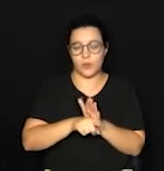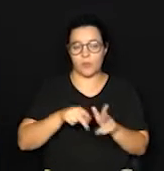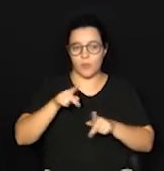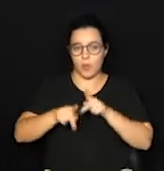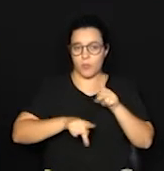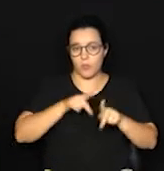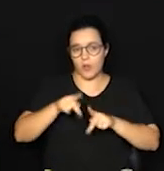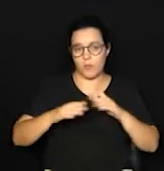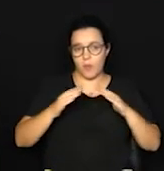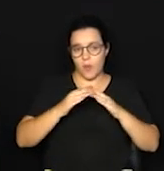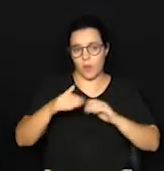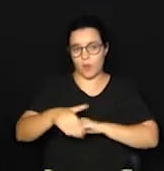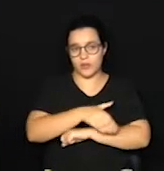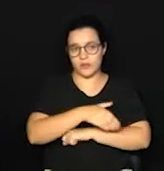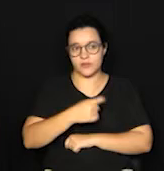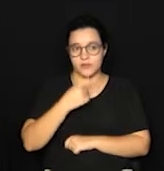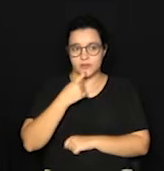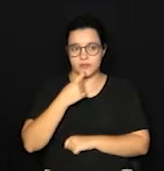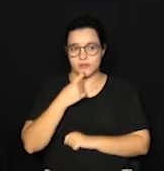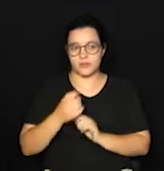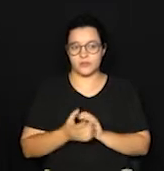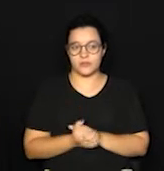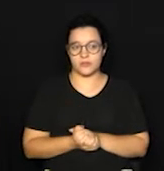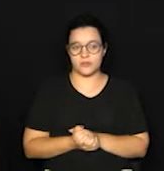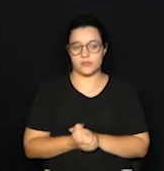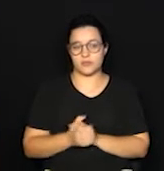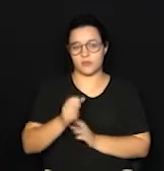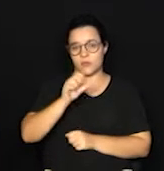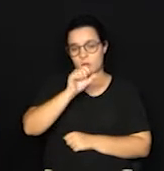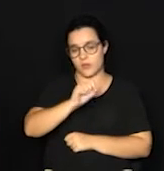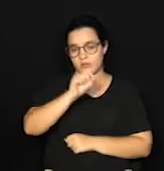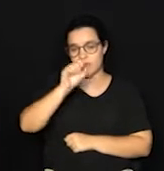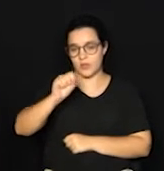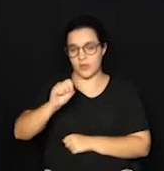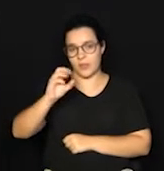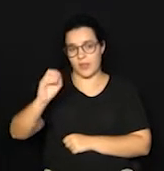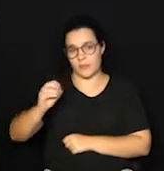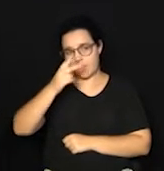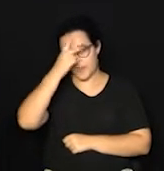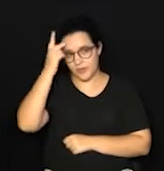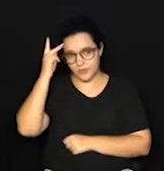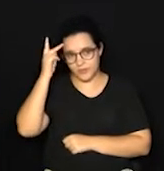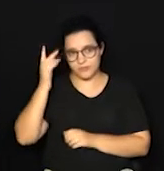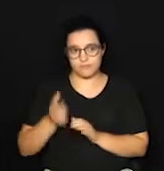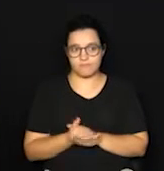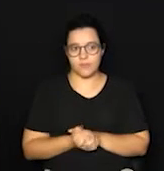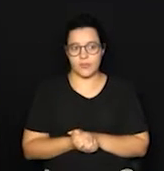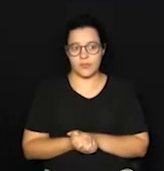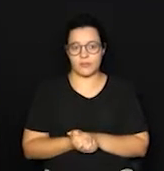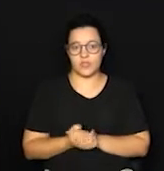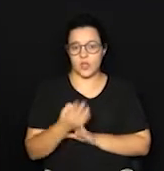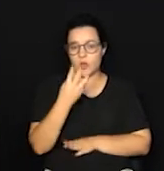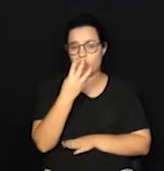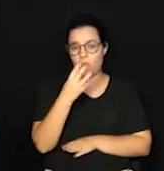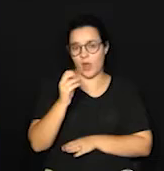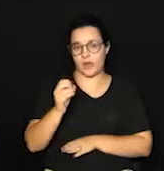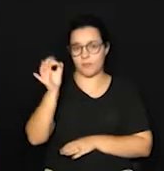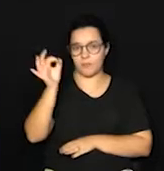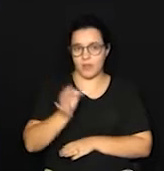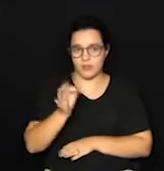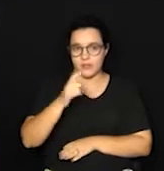rua da cidade era em torno de 880 pessoas. Então, a gente pode dizer que 40%